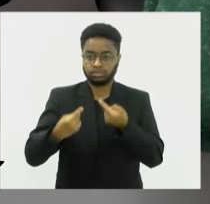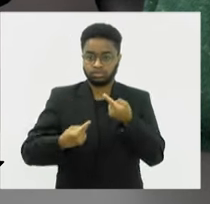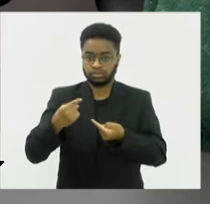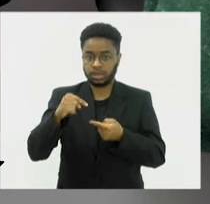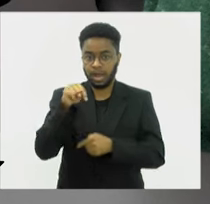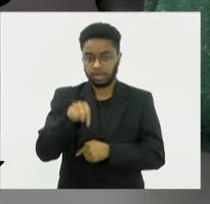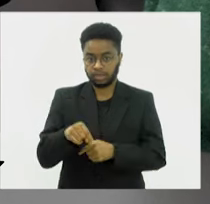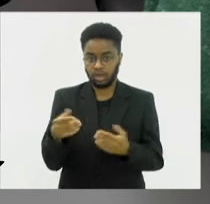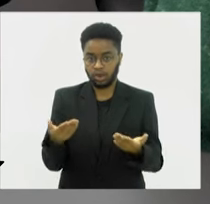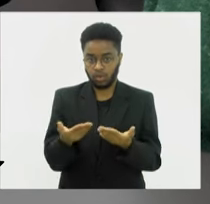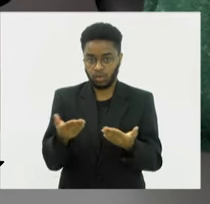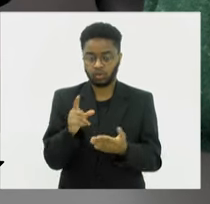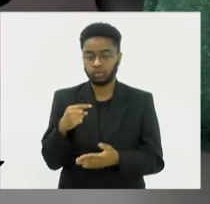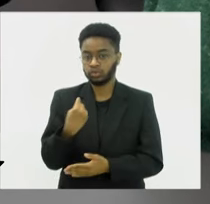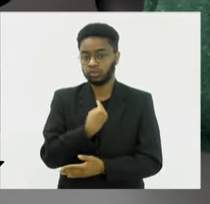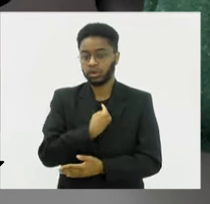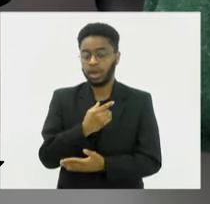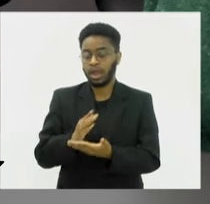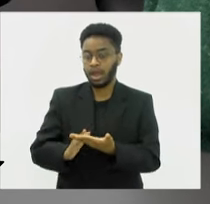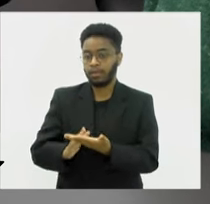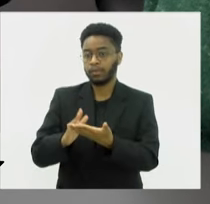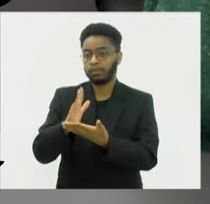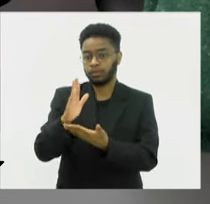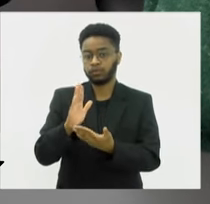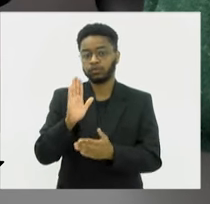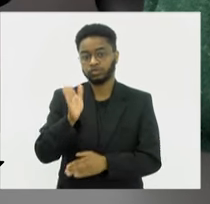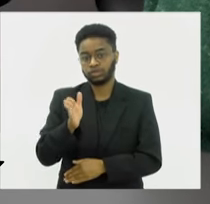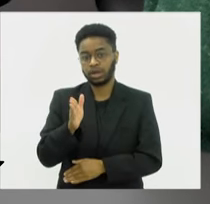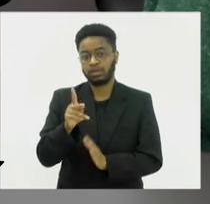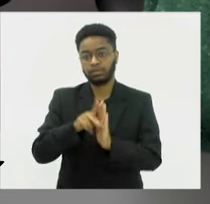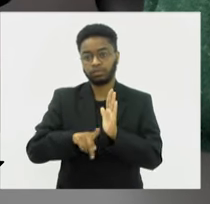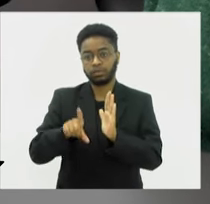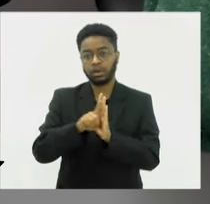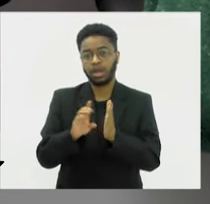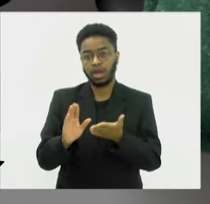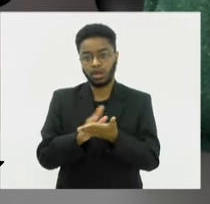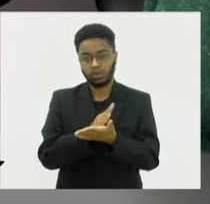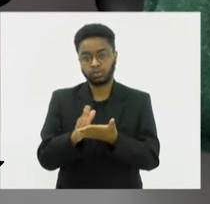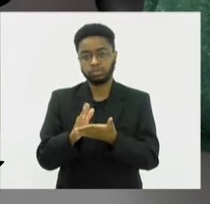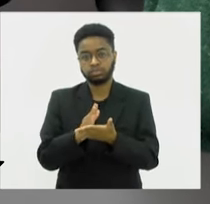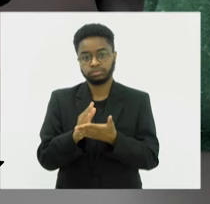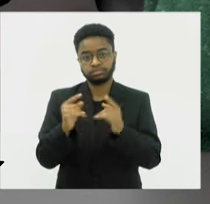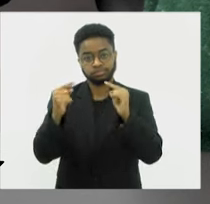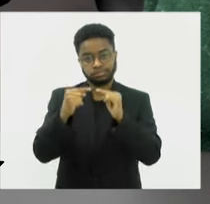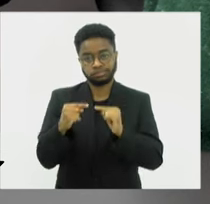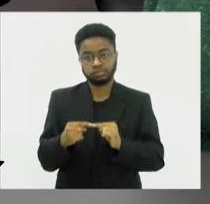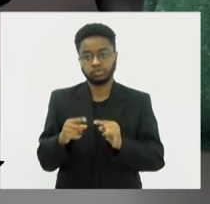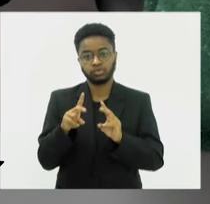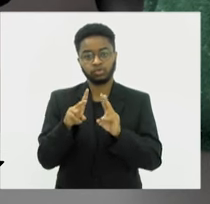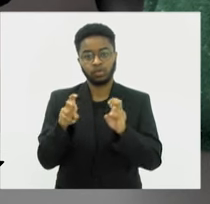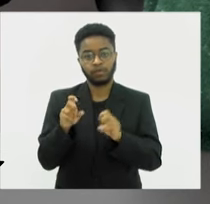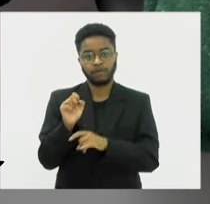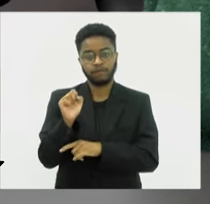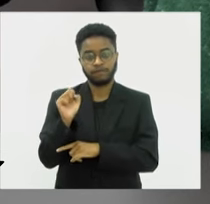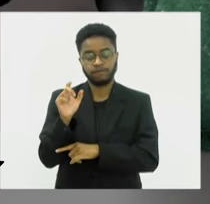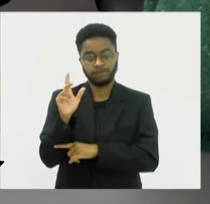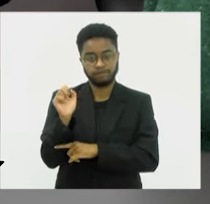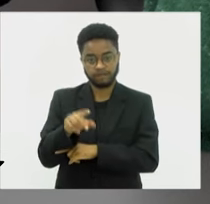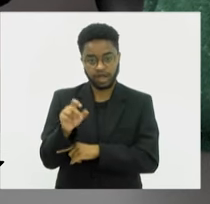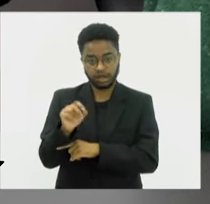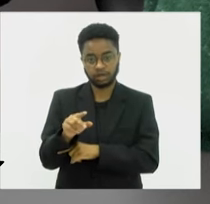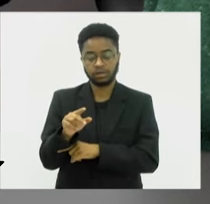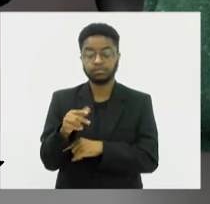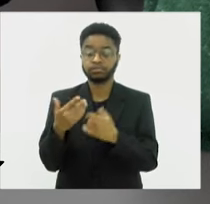inicialmente, a gente aprovou recentemente aqui alguns projetos nesse sentido da reserva de vaga. Então, nesse sentido, mesmo